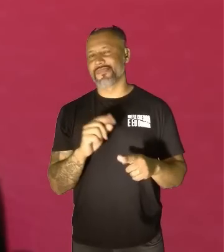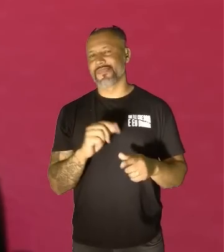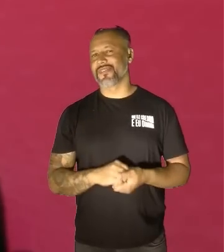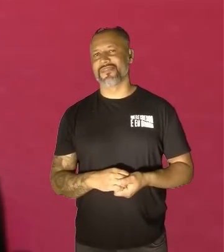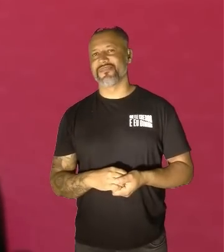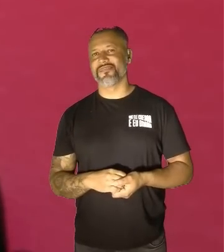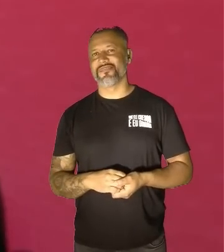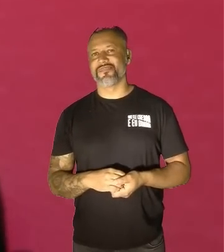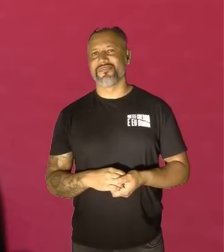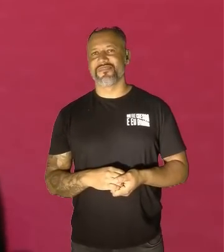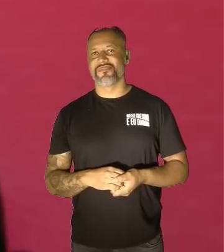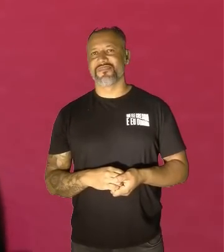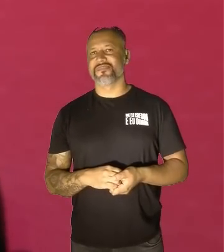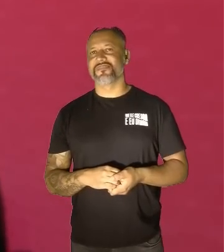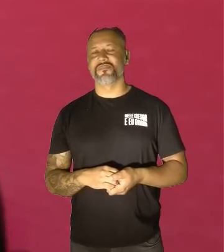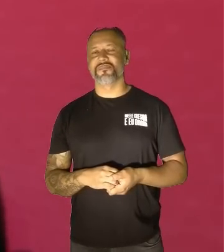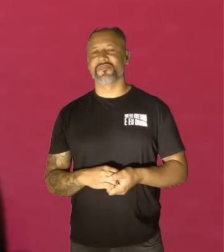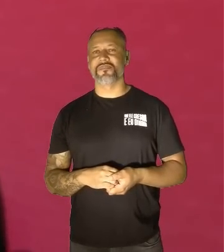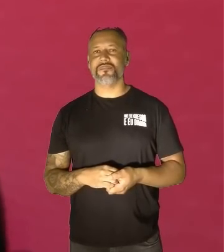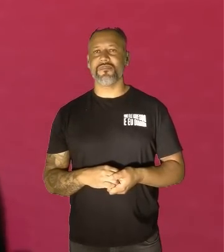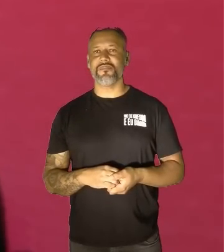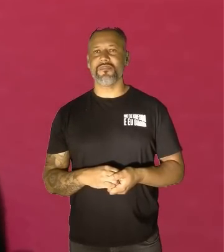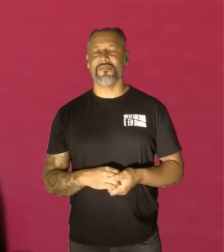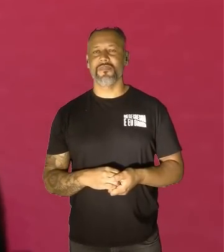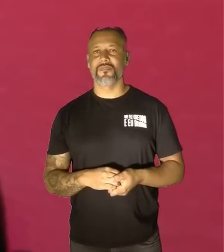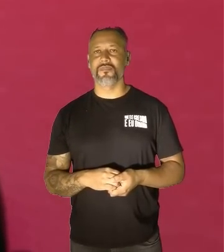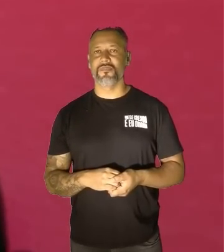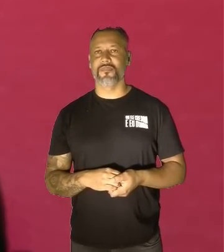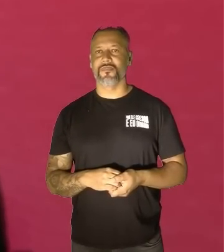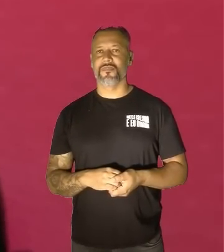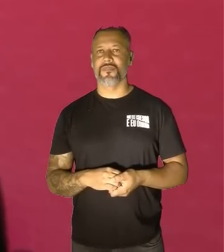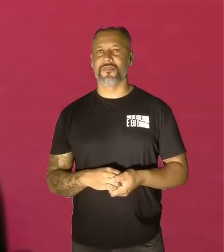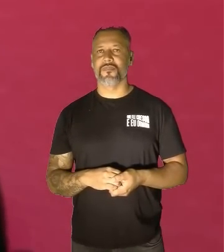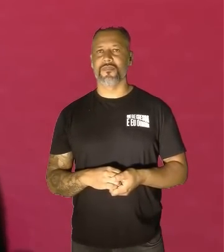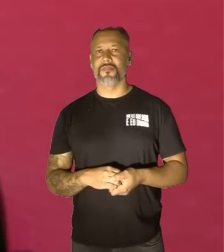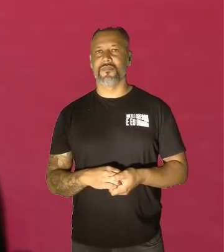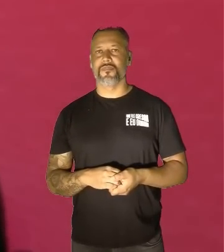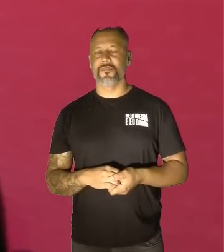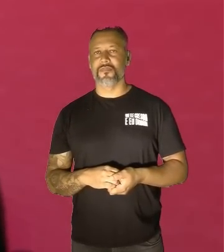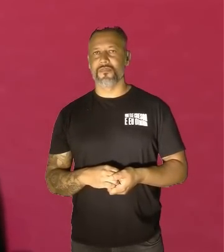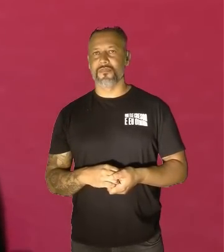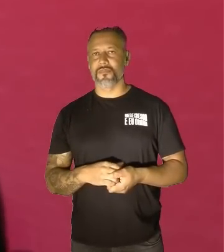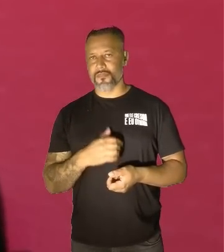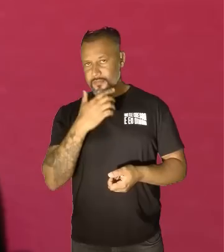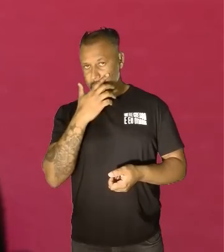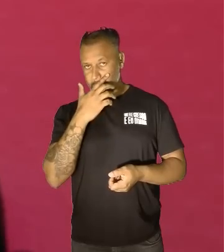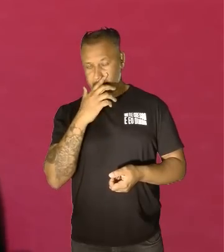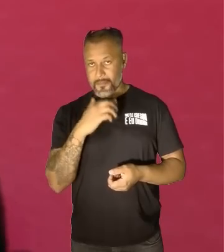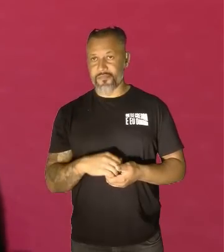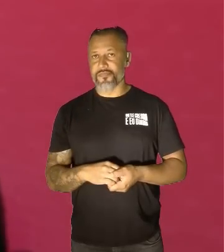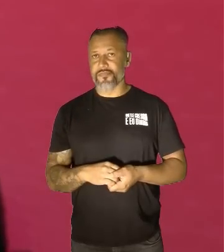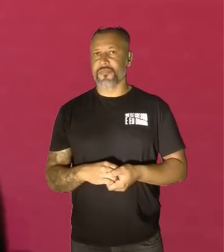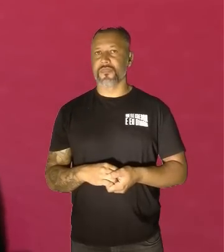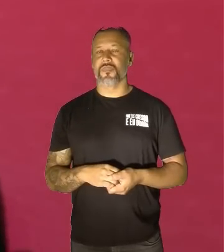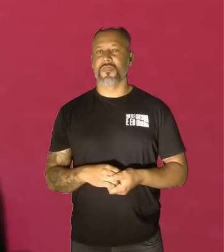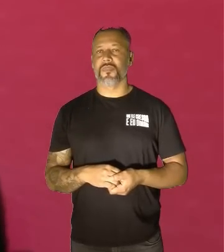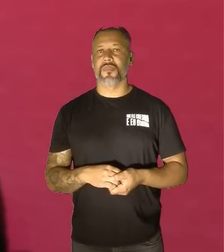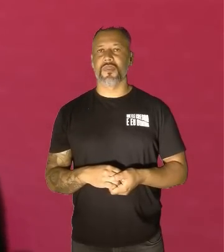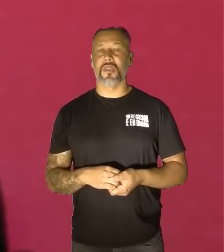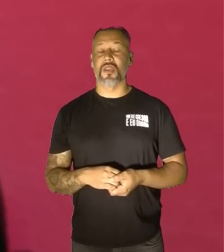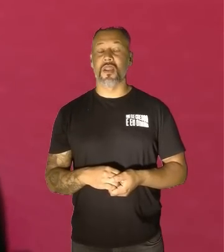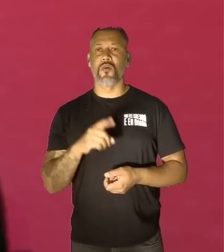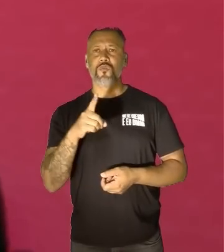menos, mas Eli era crente e sacerdote. O que eu quero dizer é que você tem que ter uma comunhão tão grande com